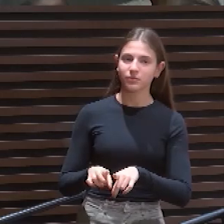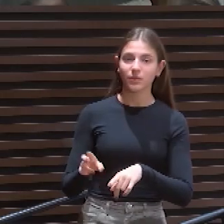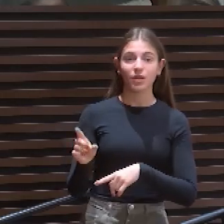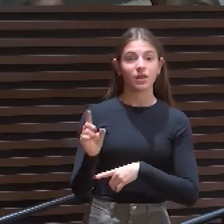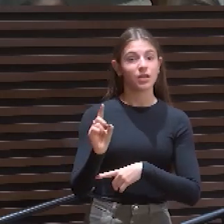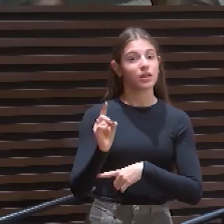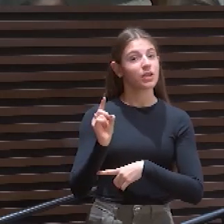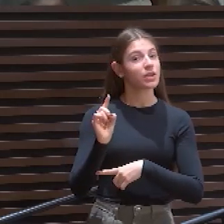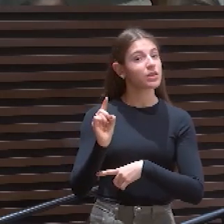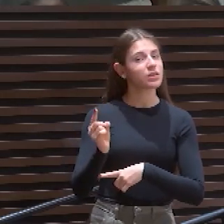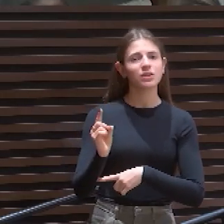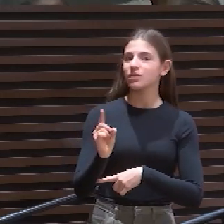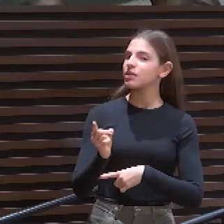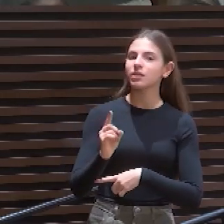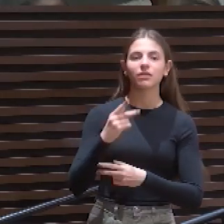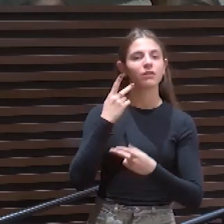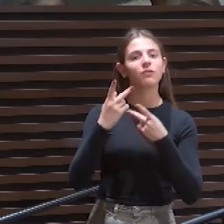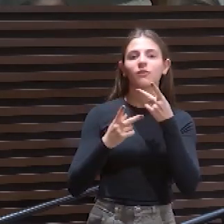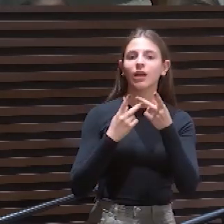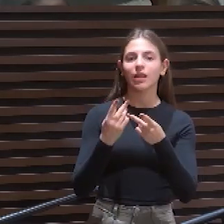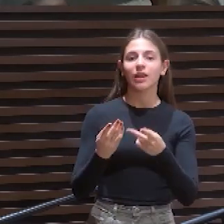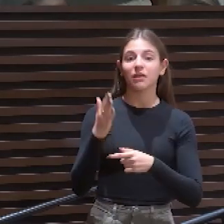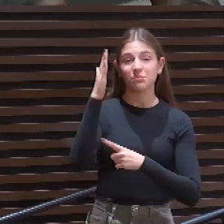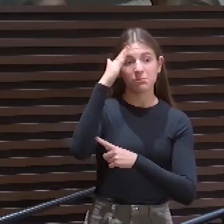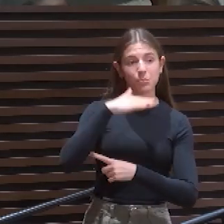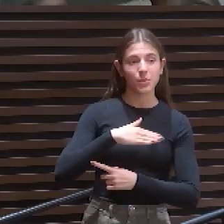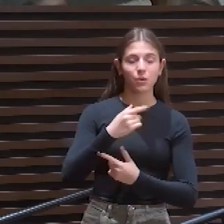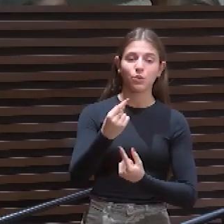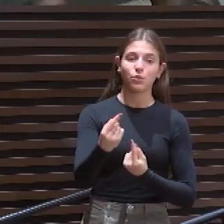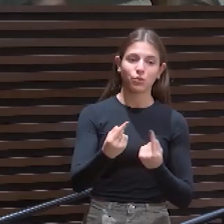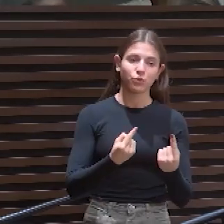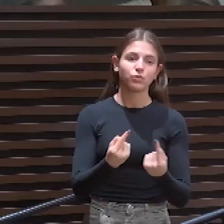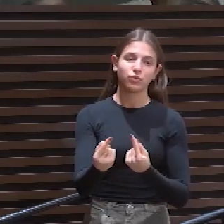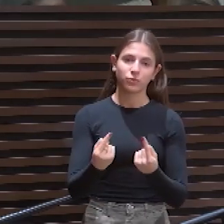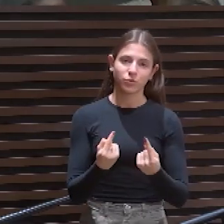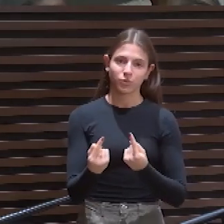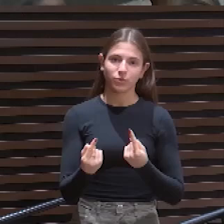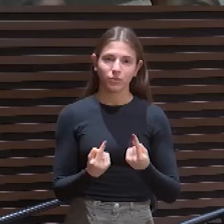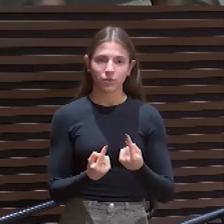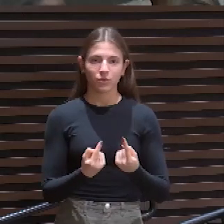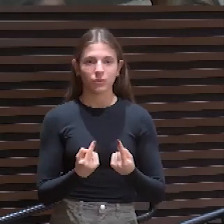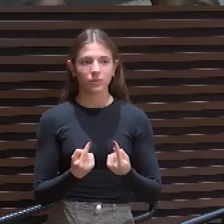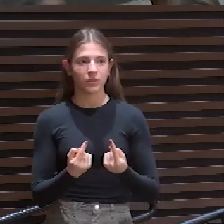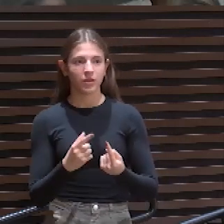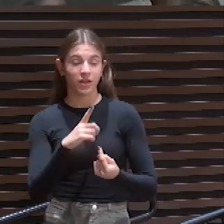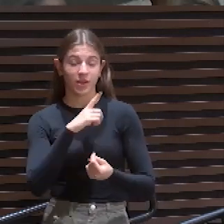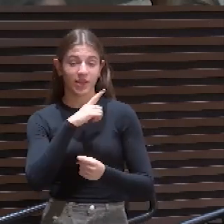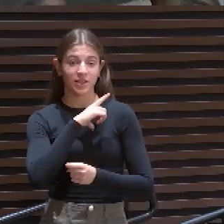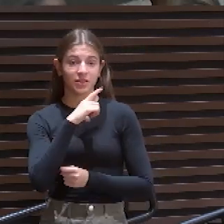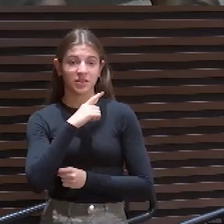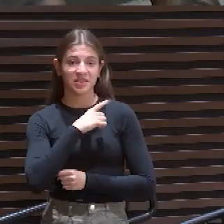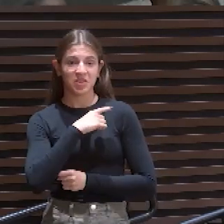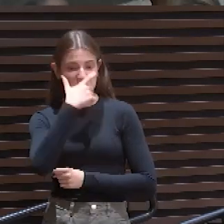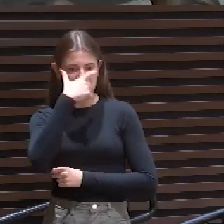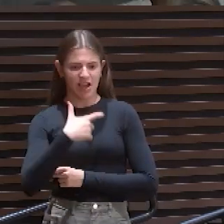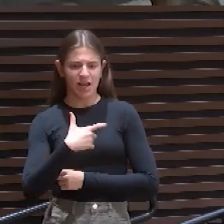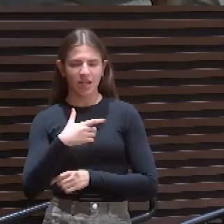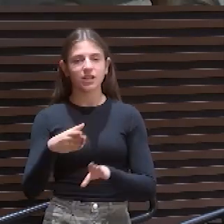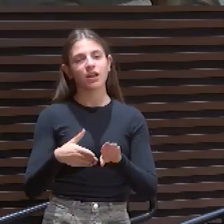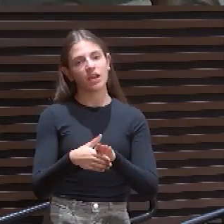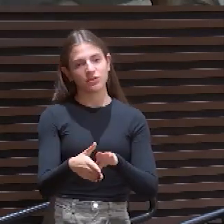não faleis maus uns dos outros. Ele tem um estilo direto,